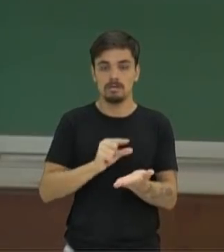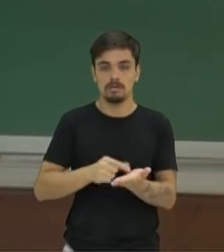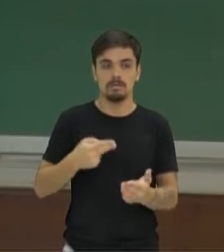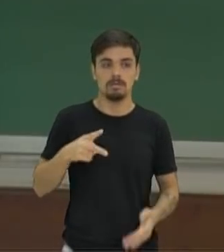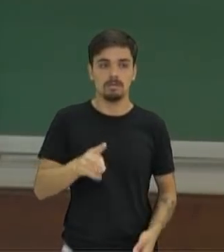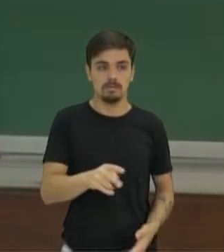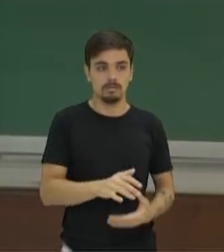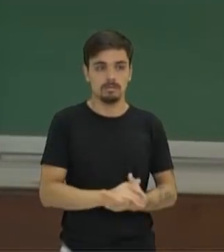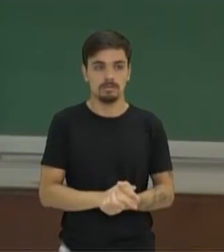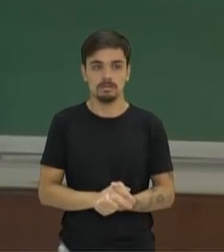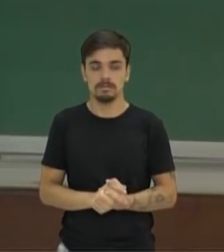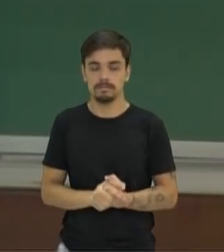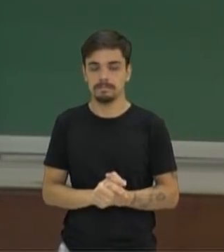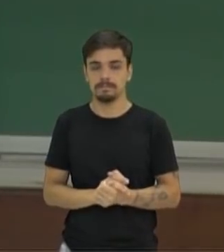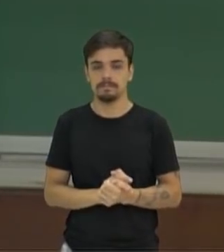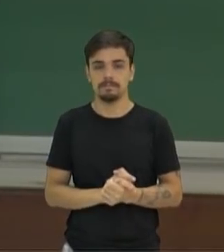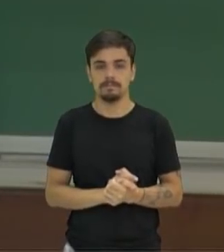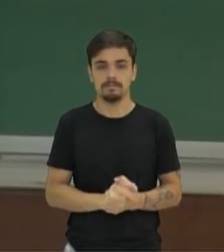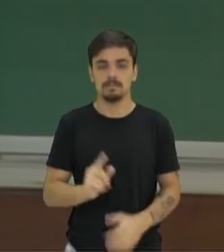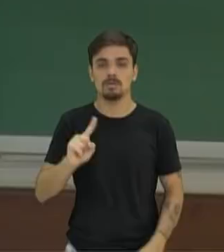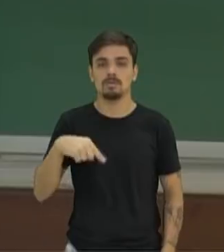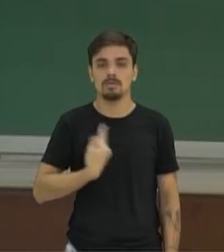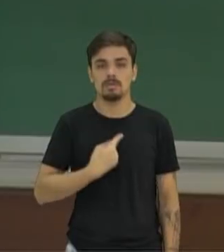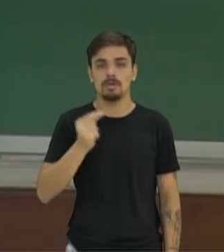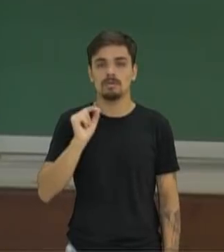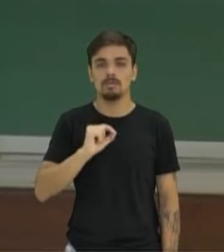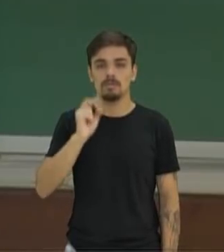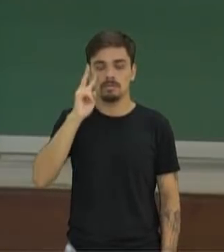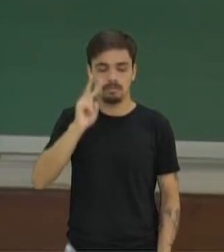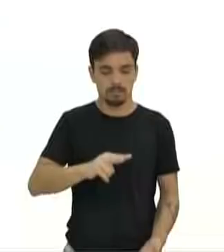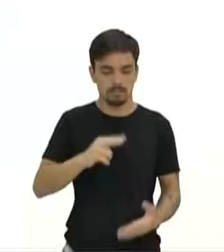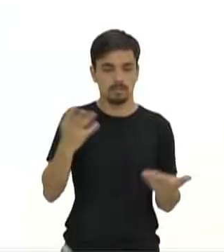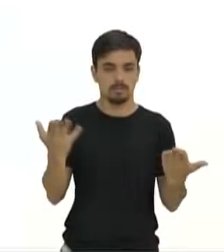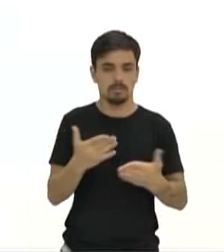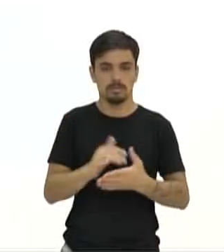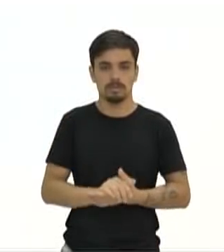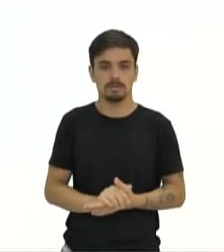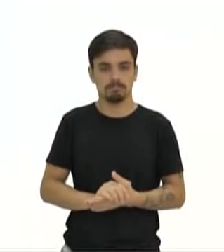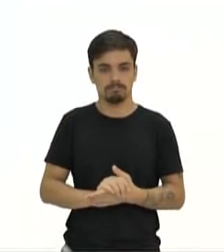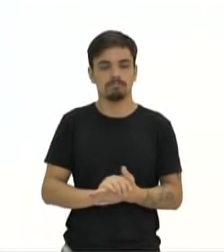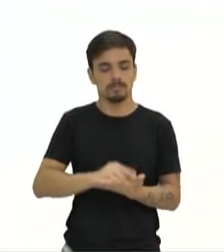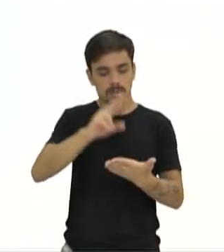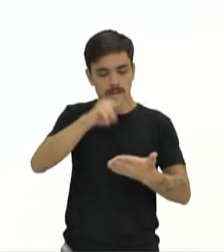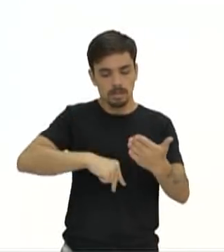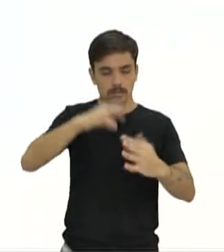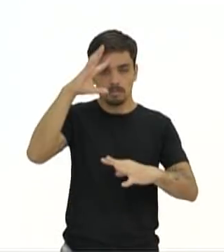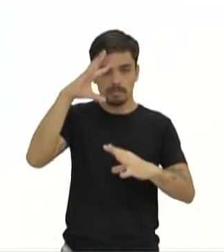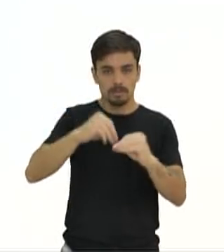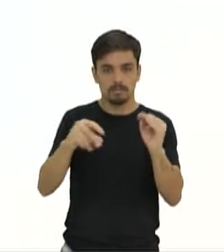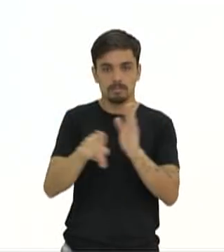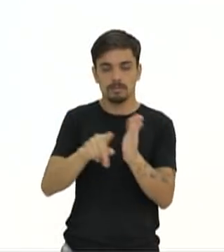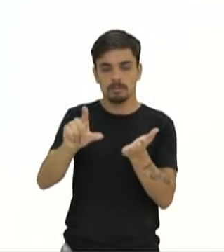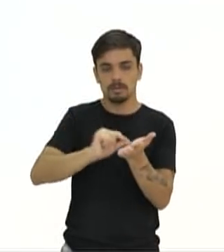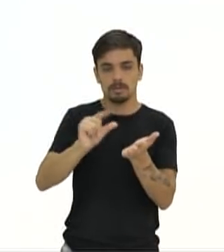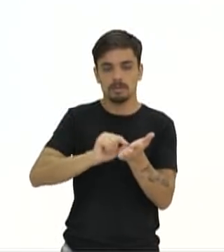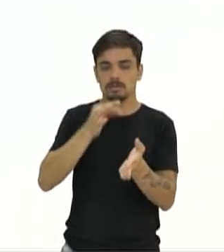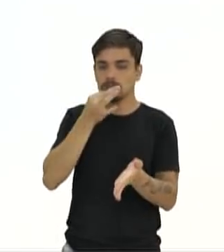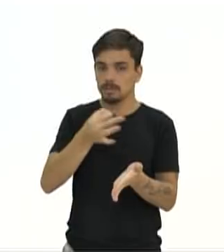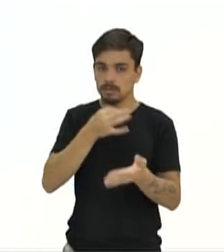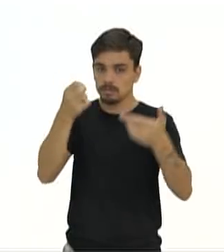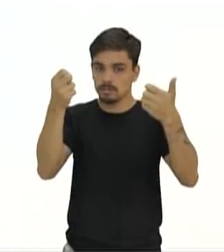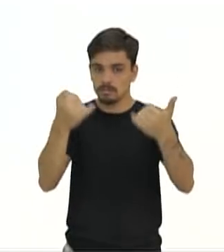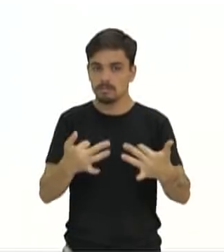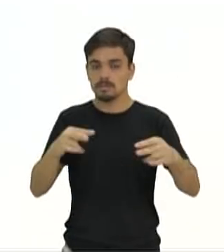O que nós vimos hoje? Lemos e interpretamos parte de um artigo de opinião que fala